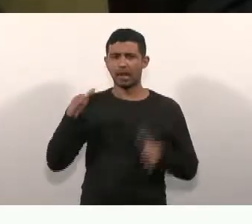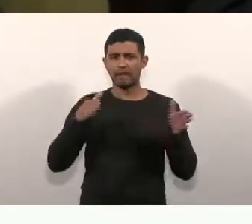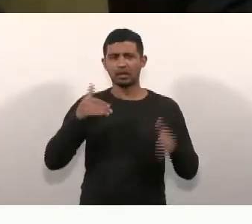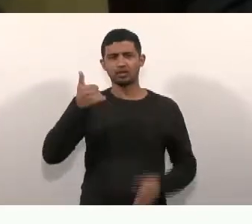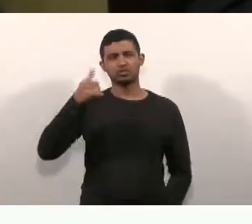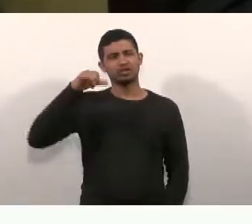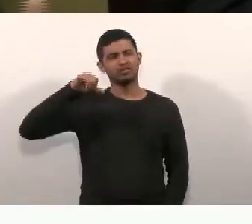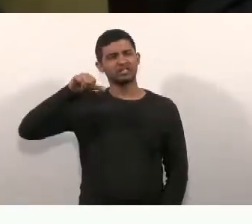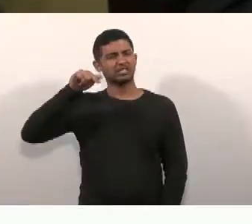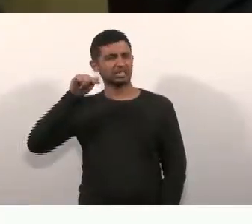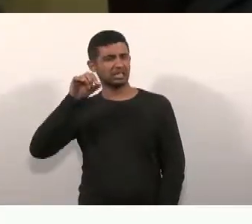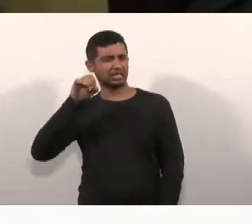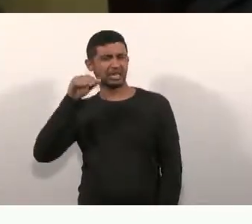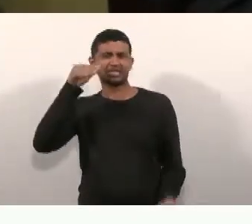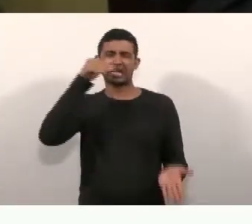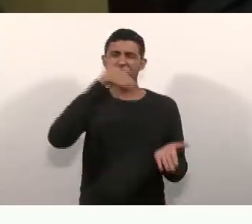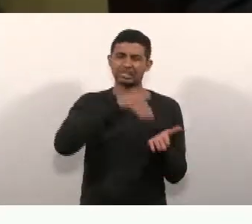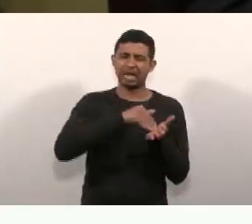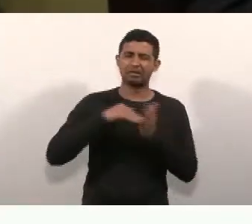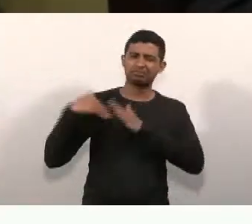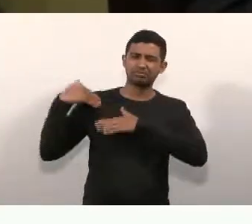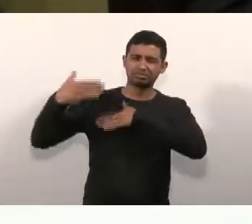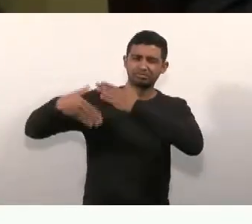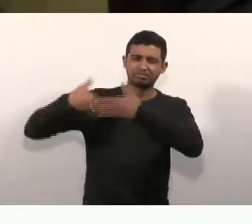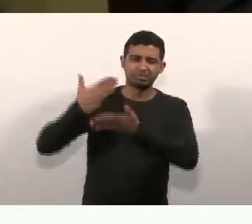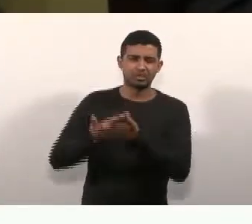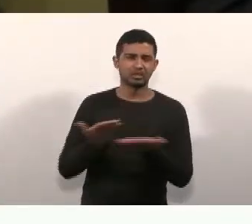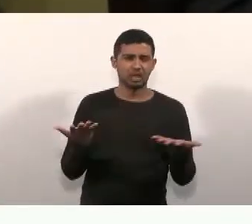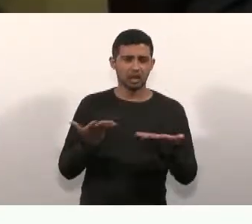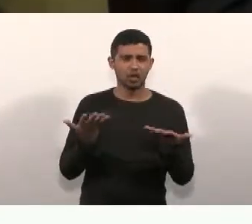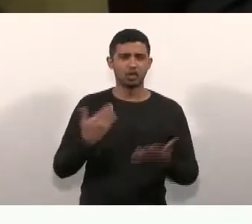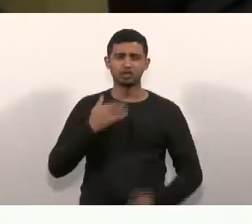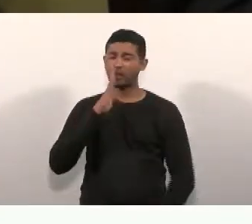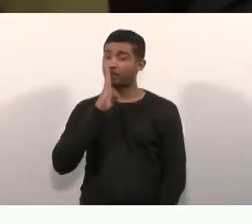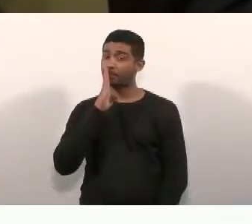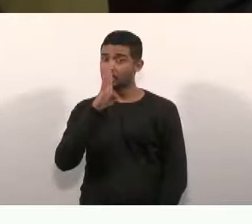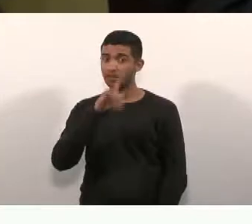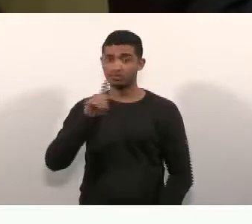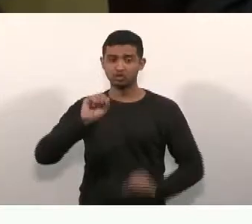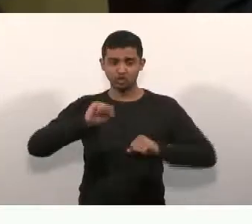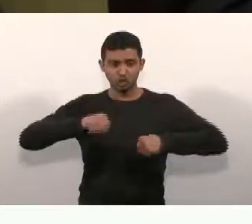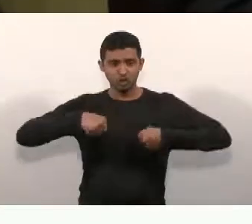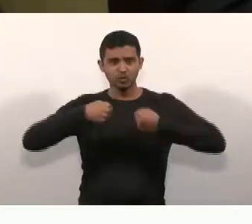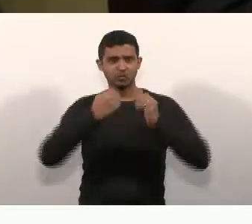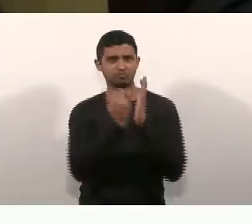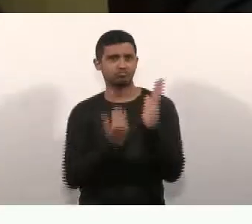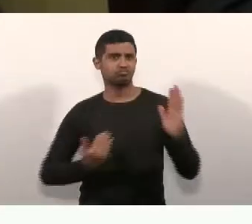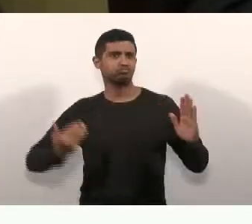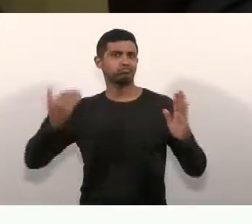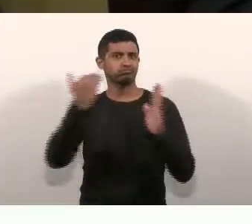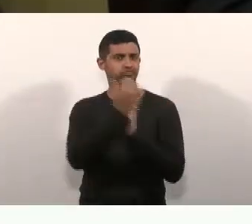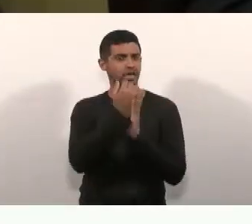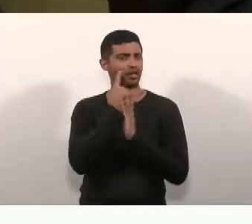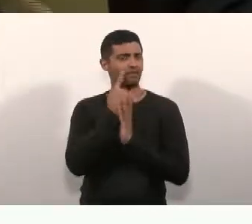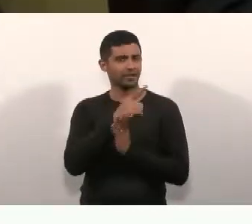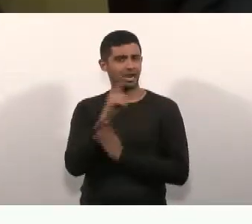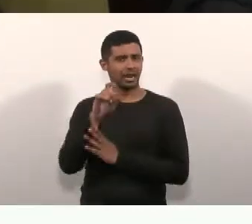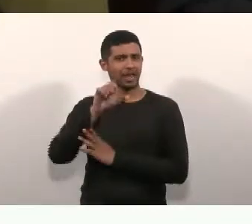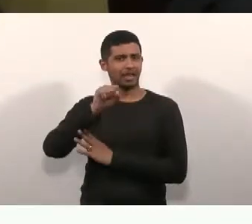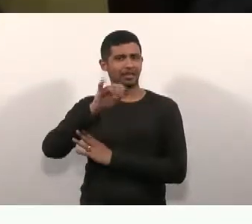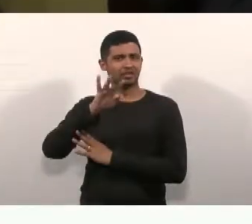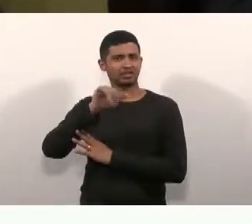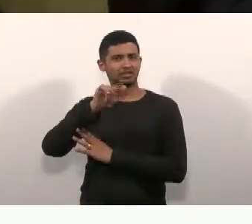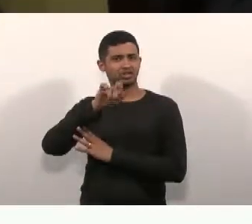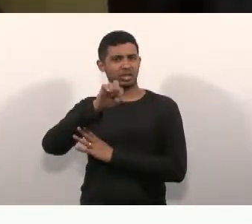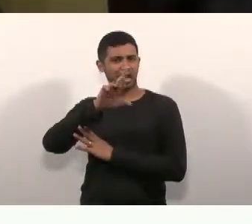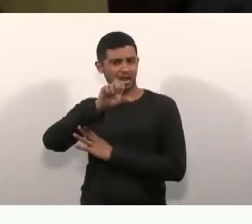mas de 80 e poucos para cá, eu peguei, e principalmente a retomada, como foi grande os estaleiros, e pequenas reformas,